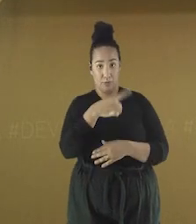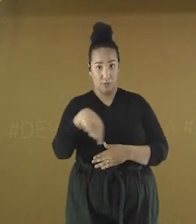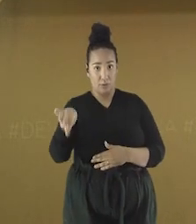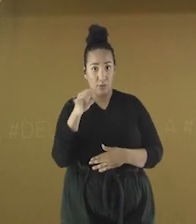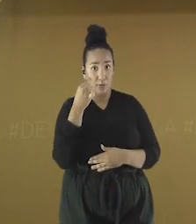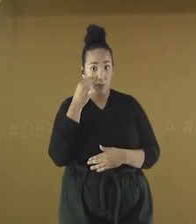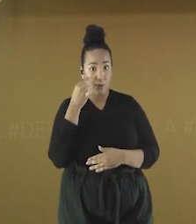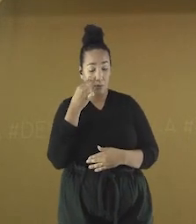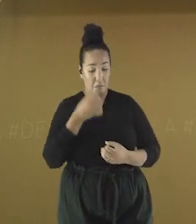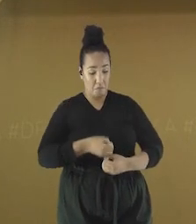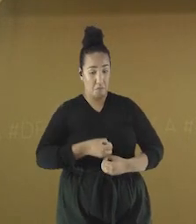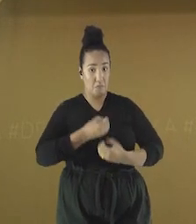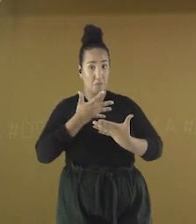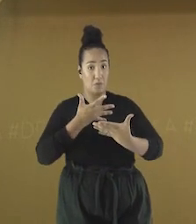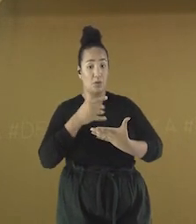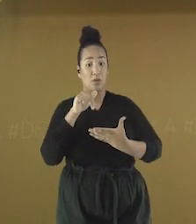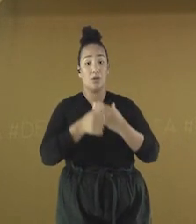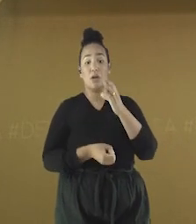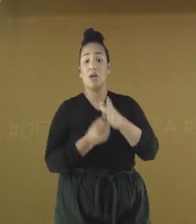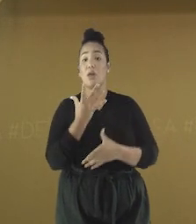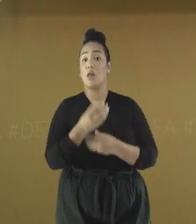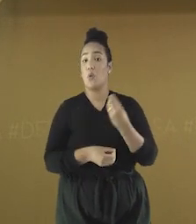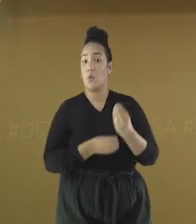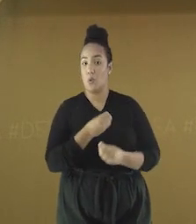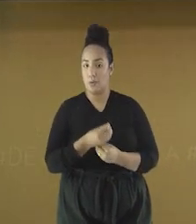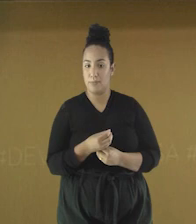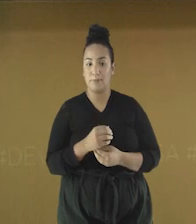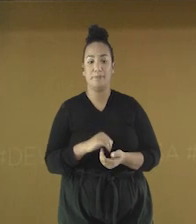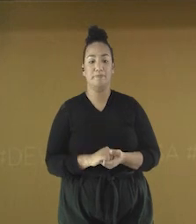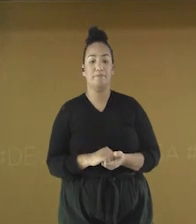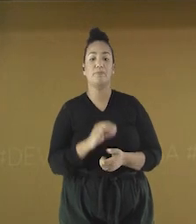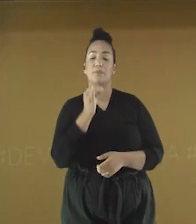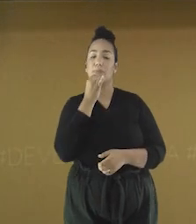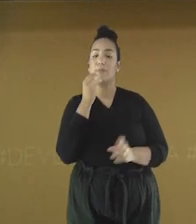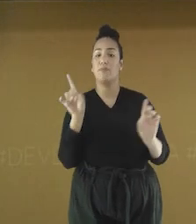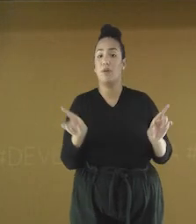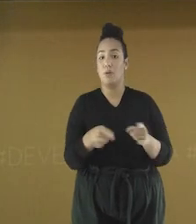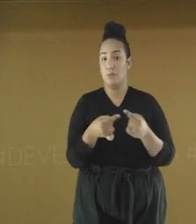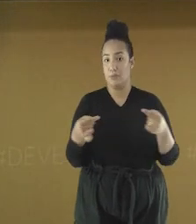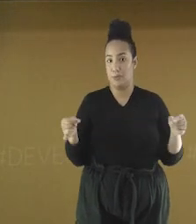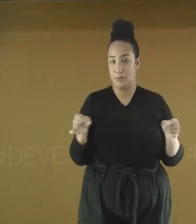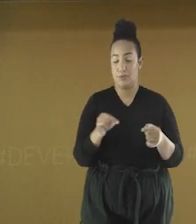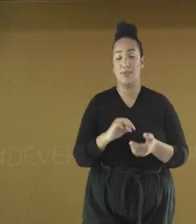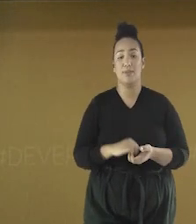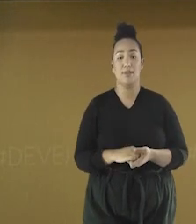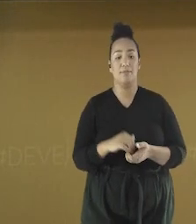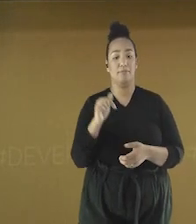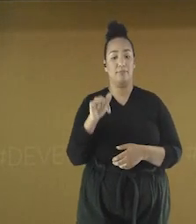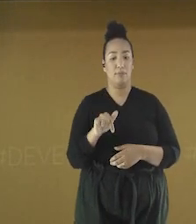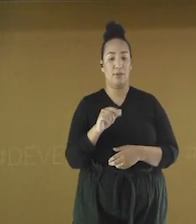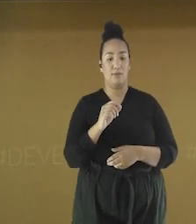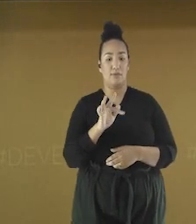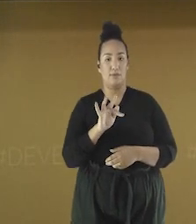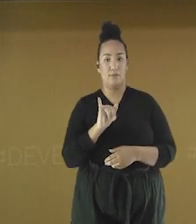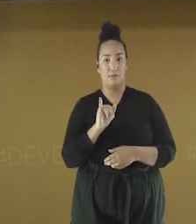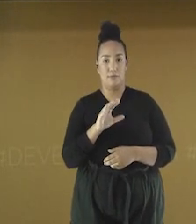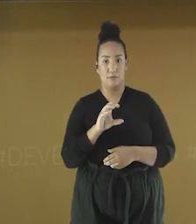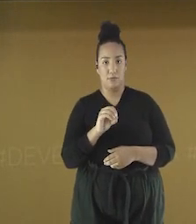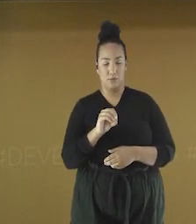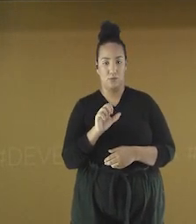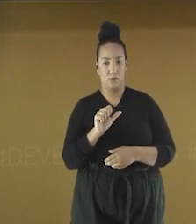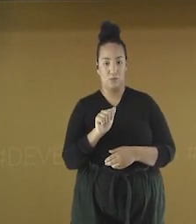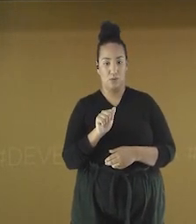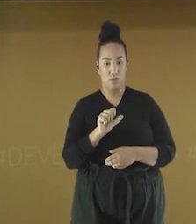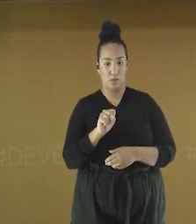Vamos conferir como a poesia é construída com auxílio delas? Na música Fico Assim Sem Você, da dupla Claudinho e Buchecha,